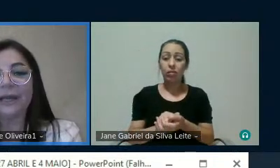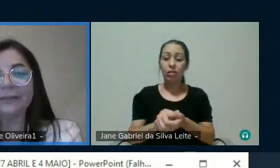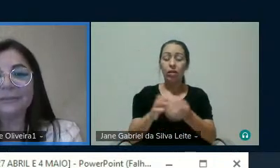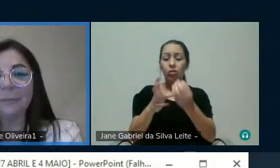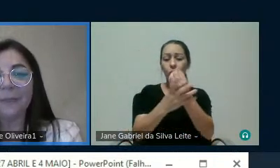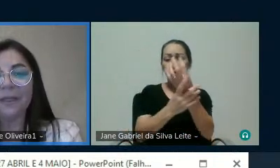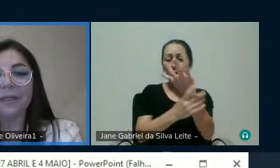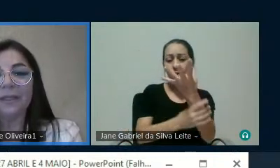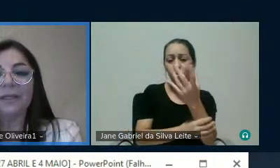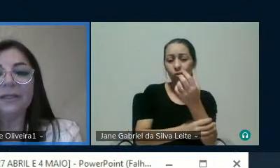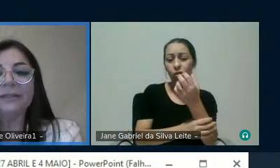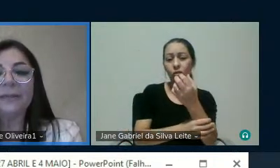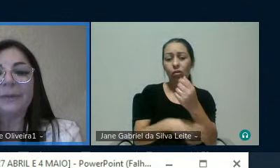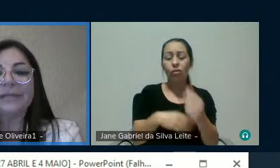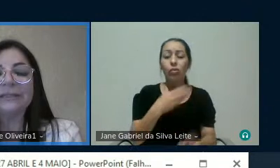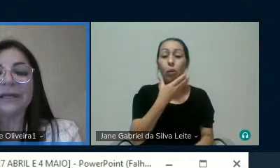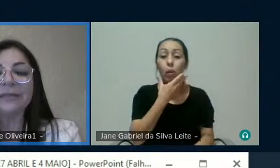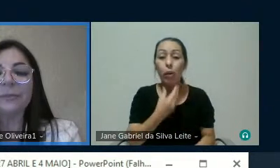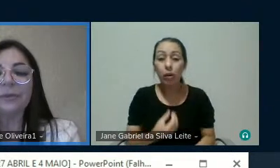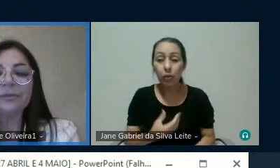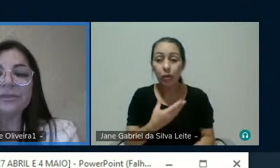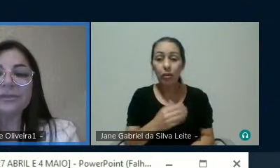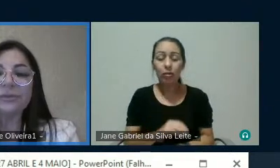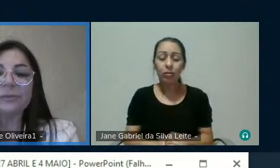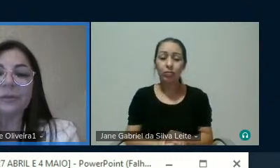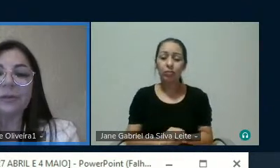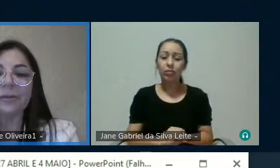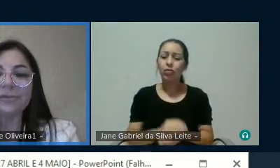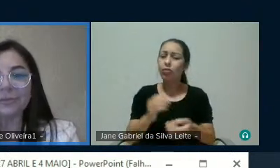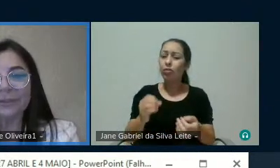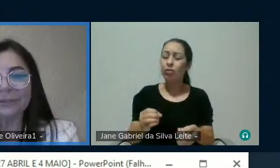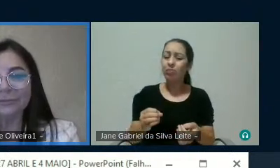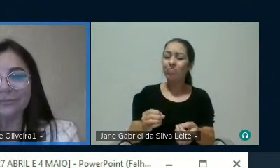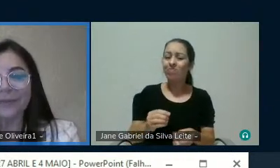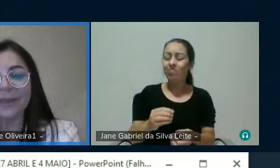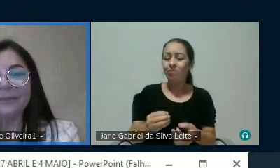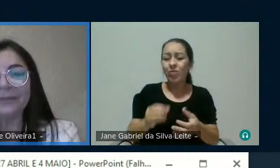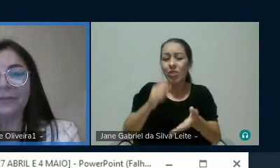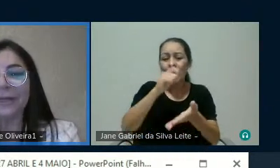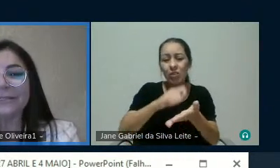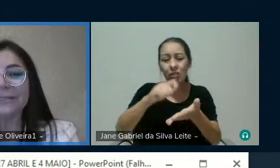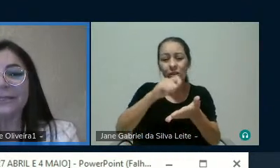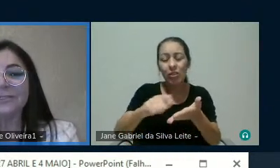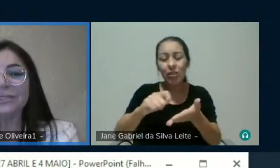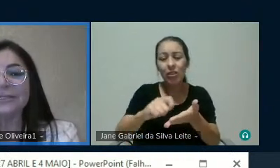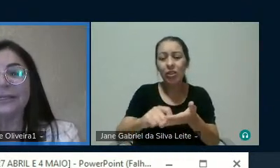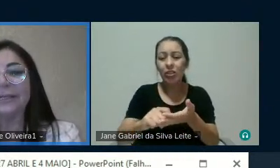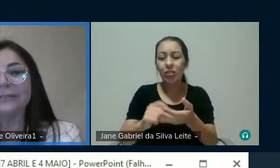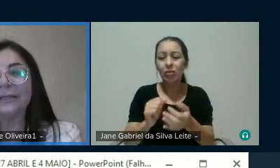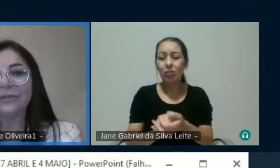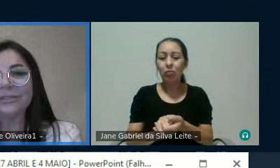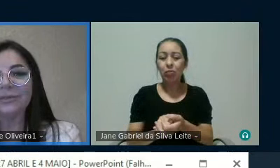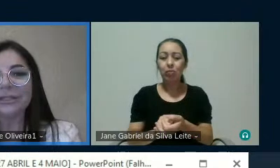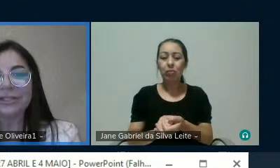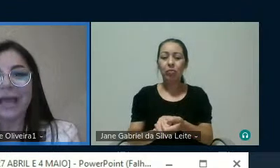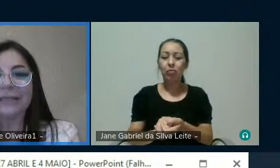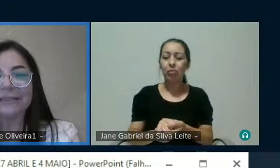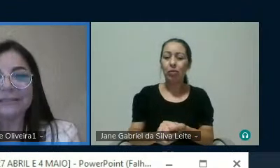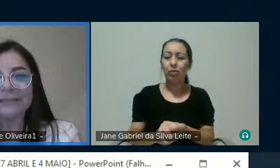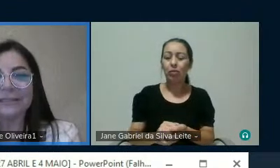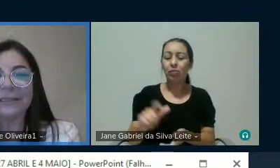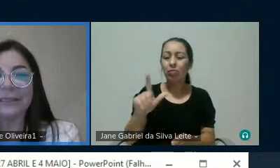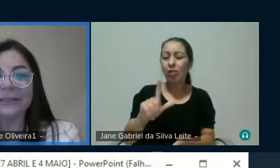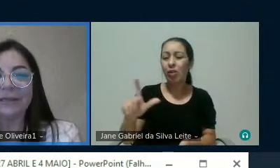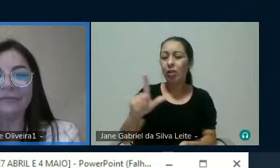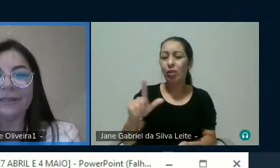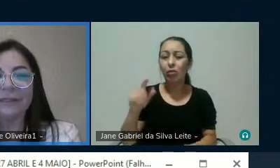foi criada e apresentada por um autor surdo, pelo Cláudio Mourão, né? Então, esse aqui eles dizem que é a literatura surda de